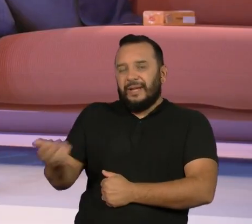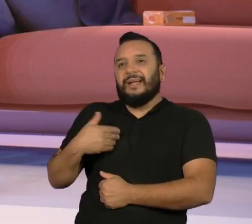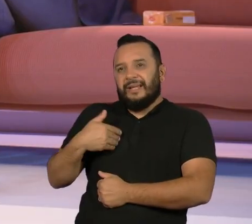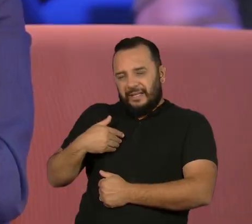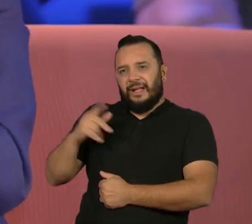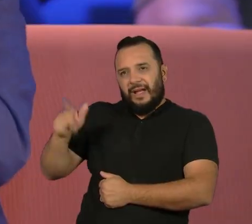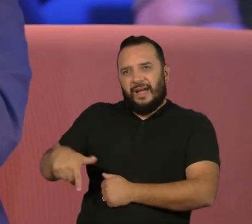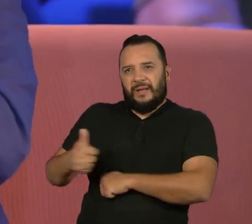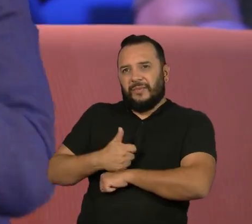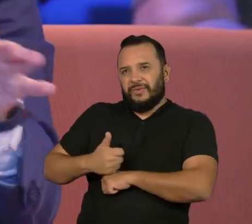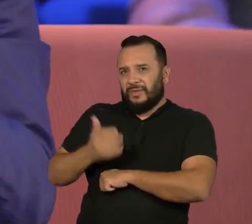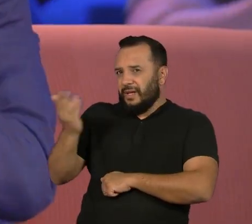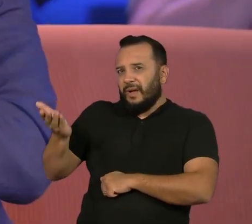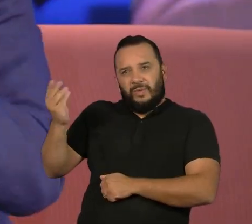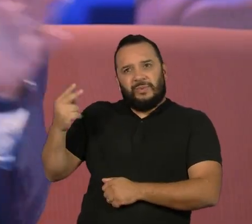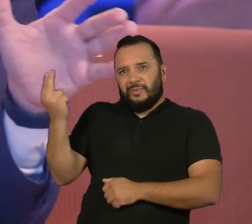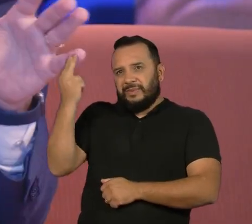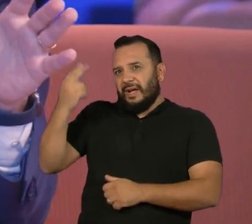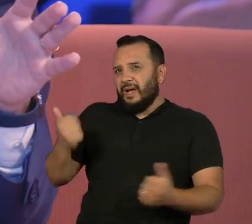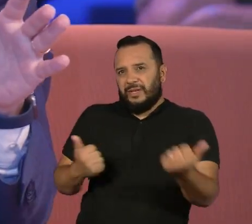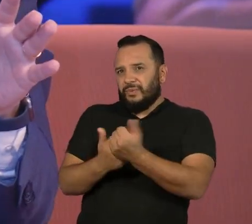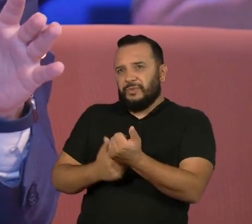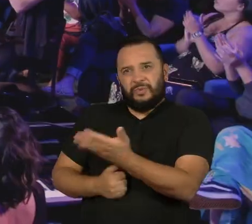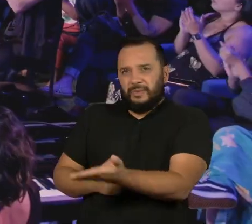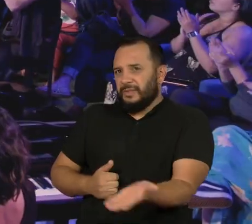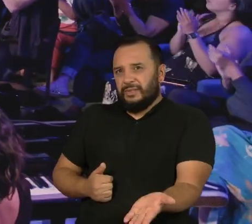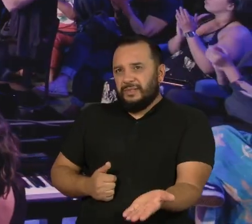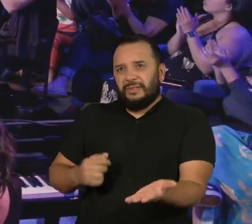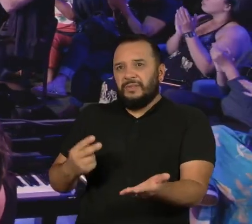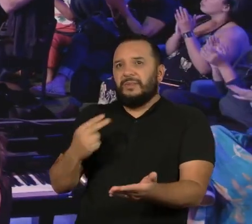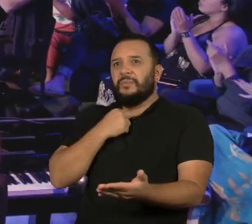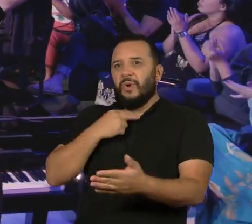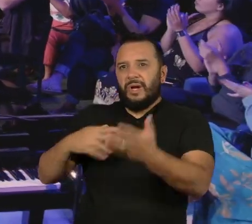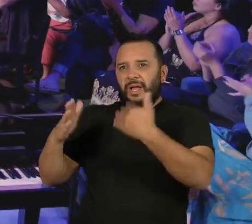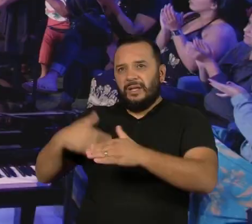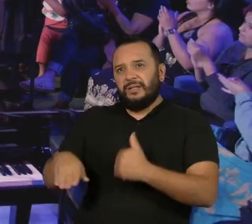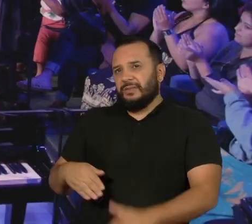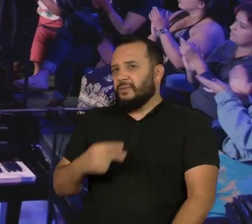como tal. Muito bem. Não pode ter uma visão contrária disso.